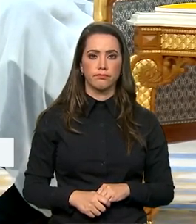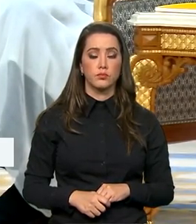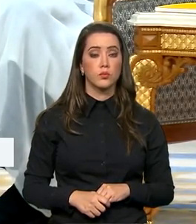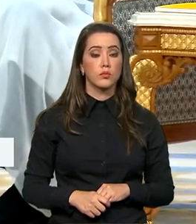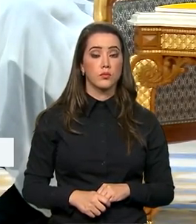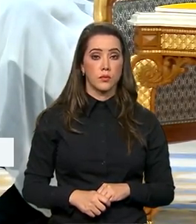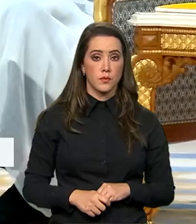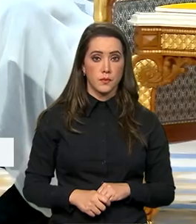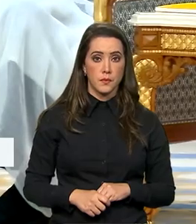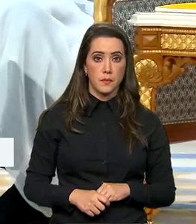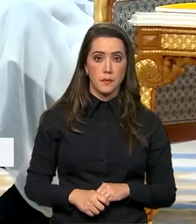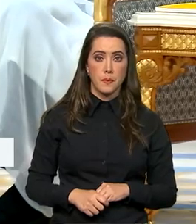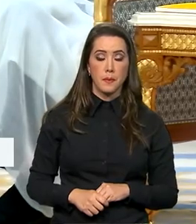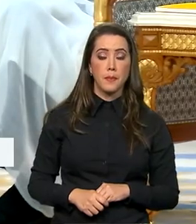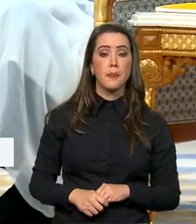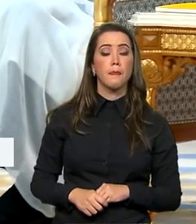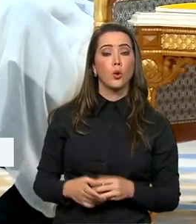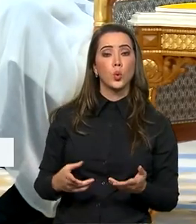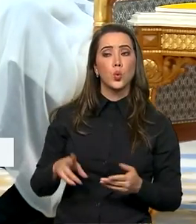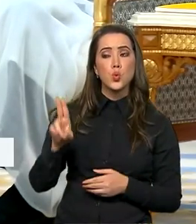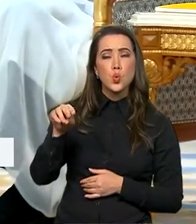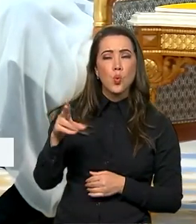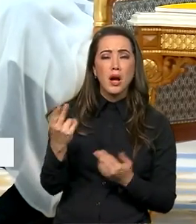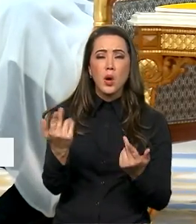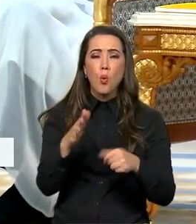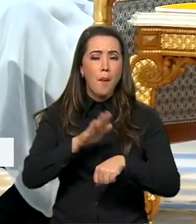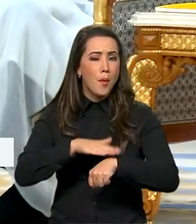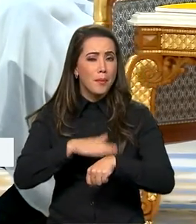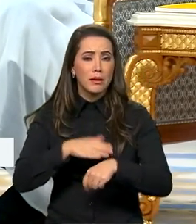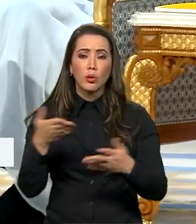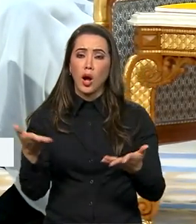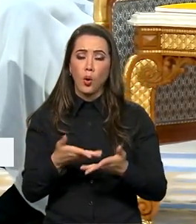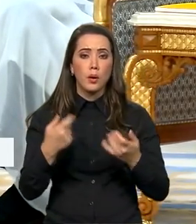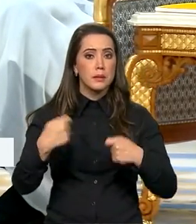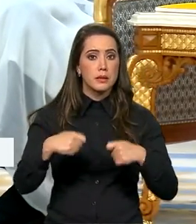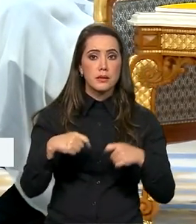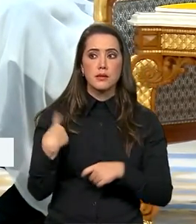Nunca foi tão urgente pensarmos